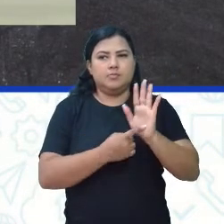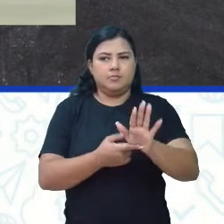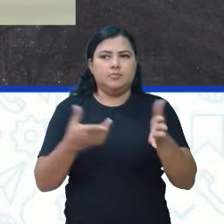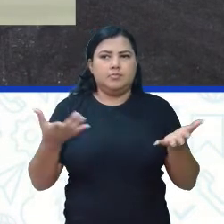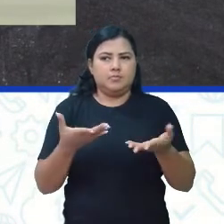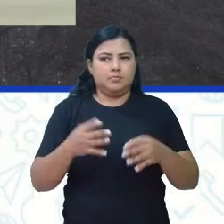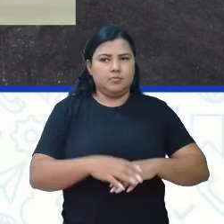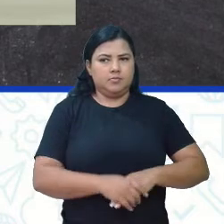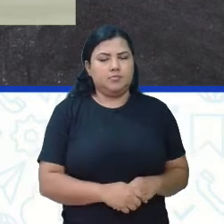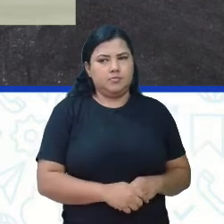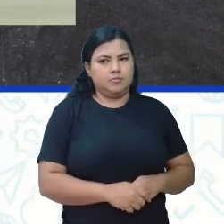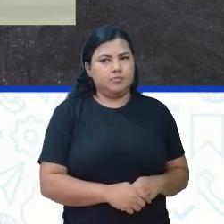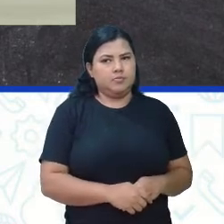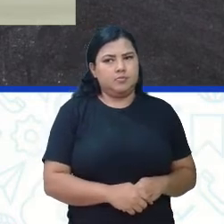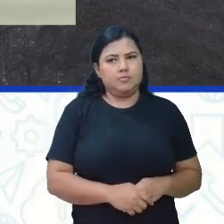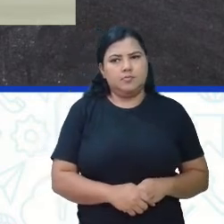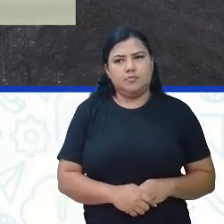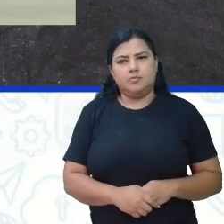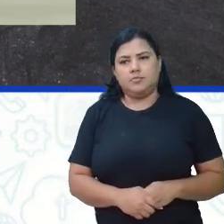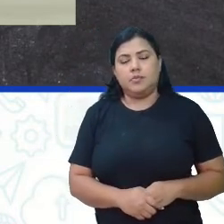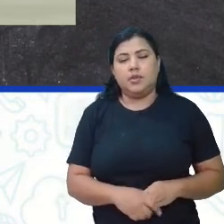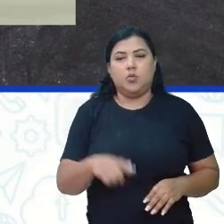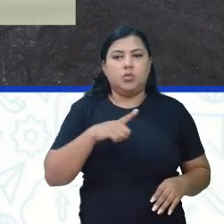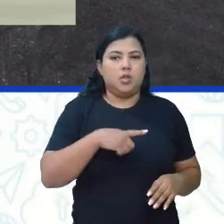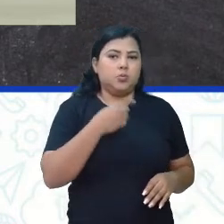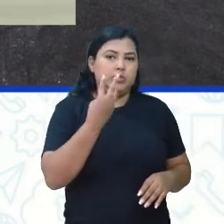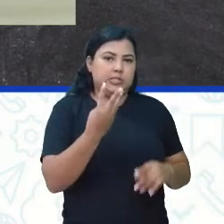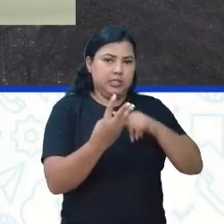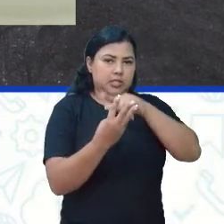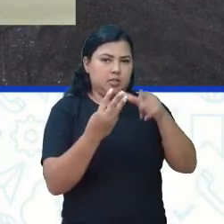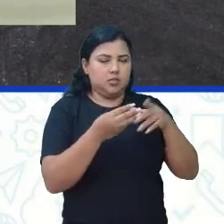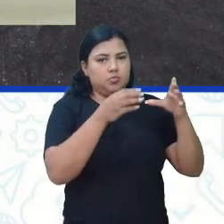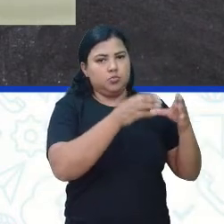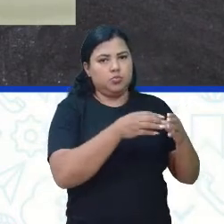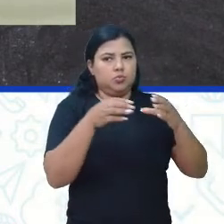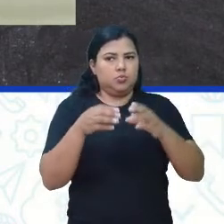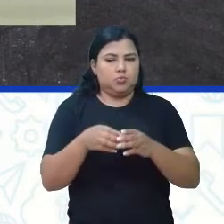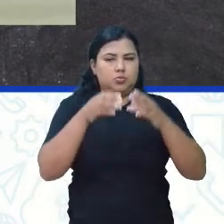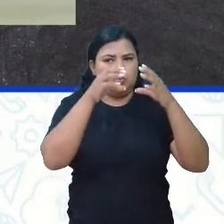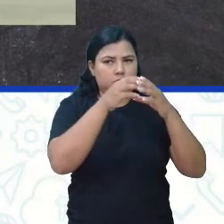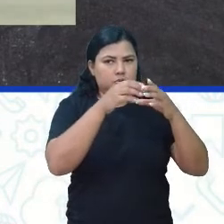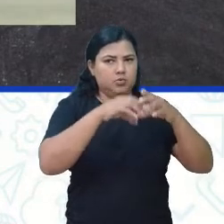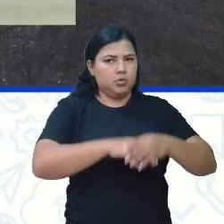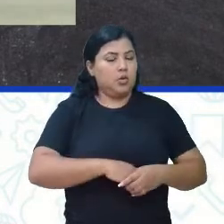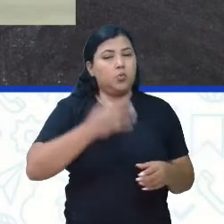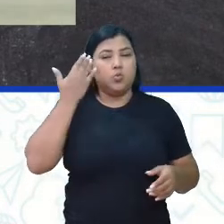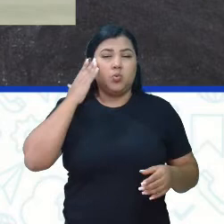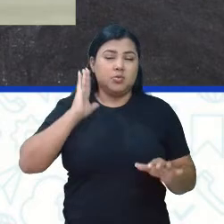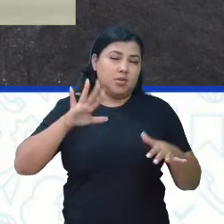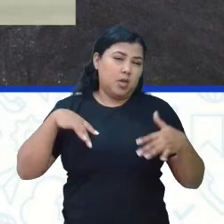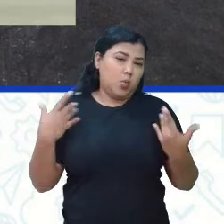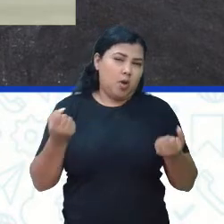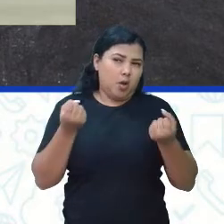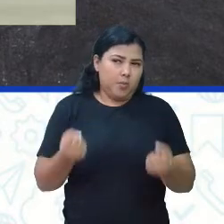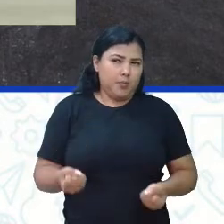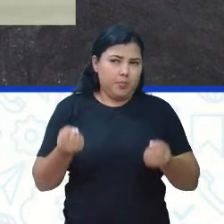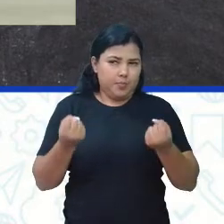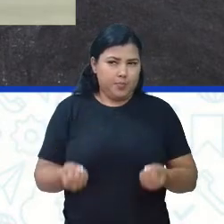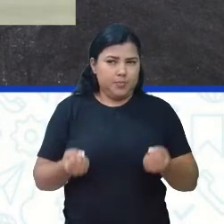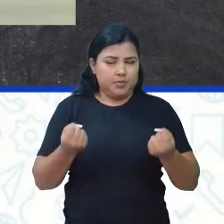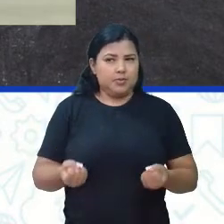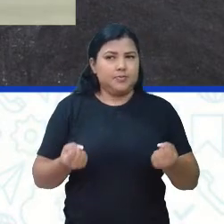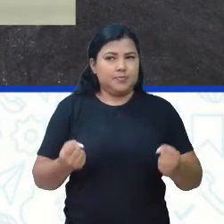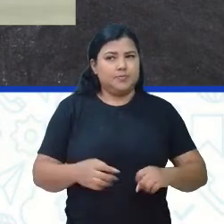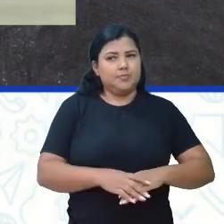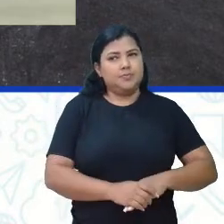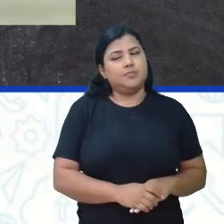nesse vídeo. Então, percebe, eu tenho de um lado da balança aqueles 3 valores desconhecidos, eu não sei qual é o peso daquele que eu coloquei um X